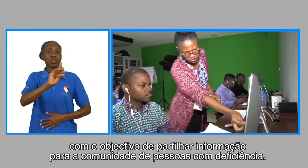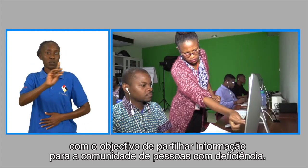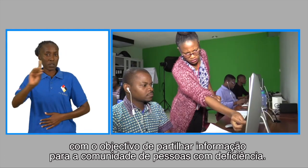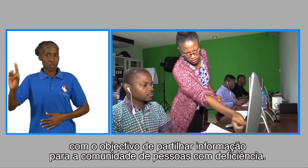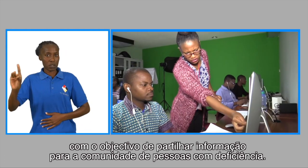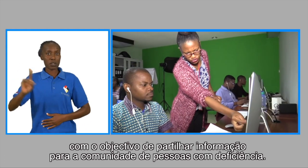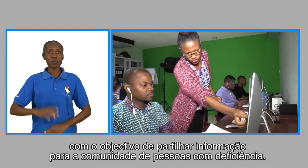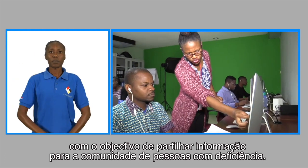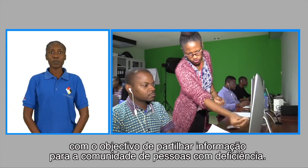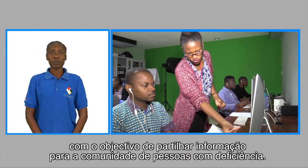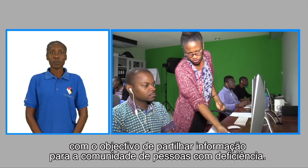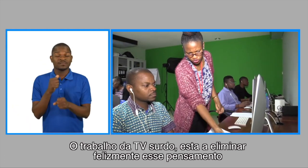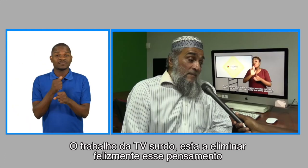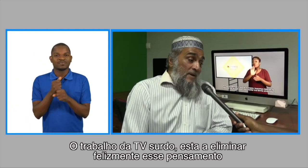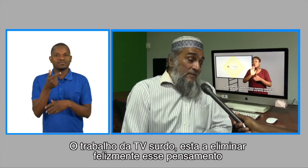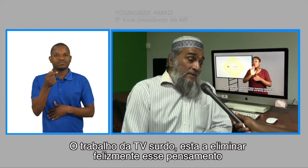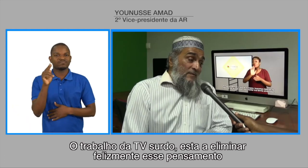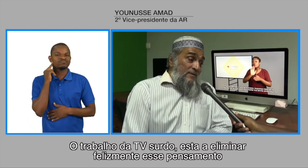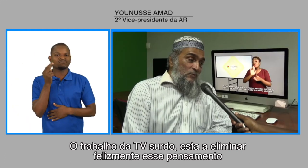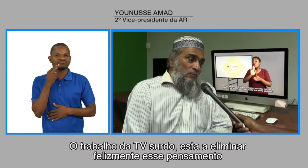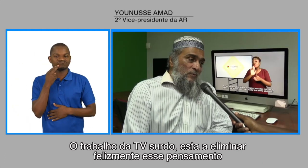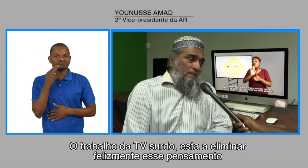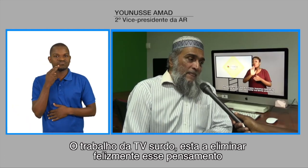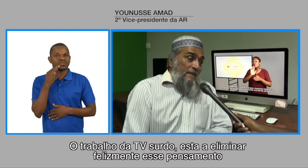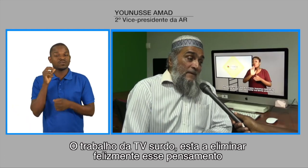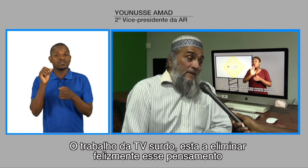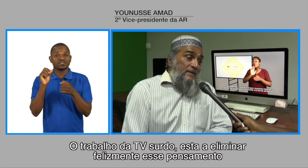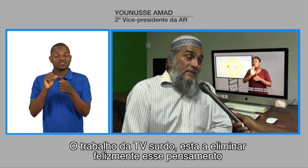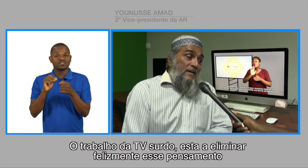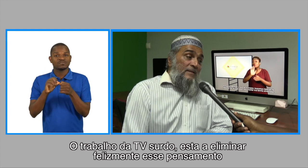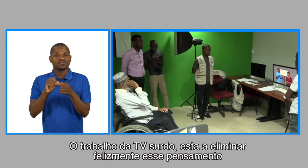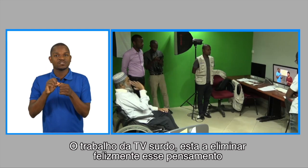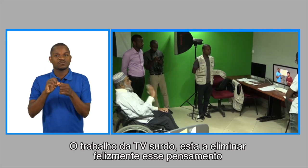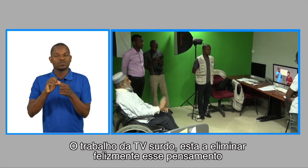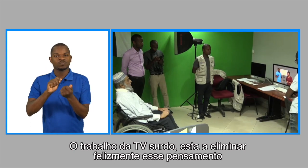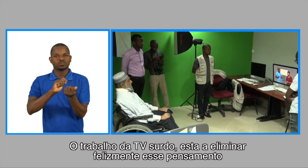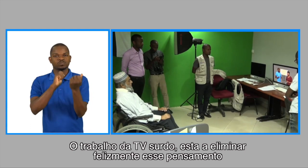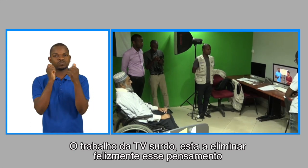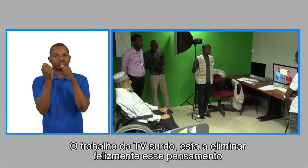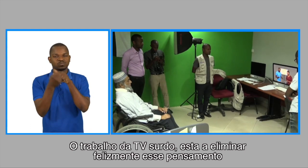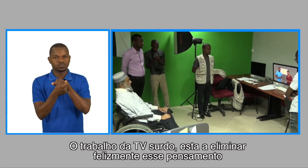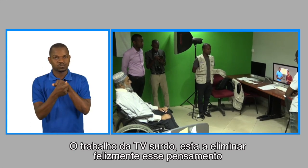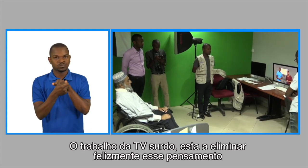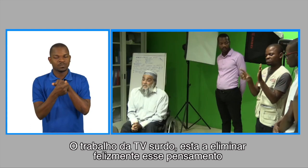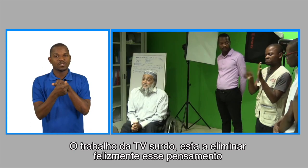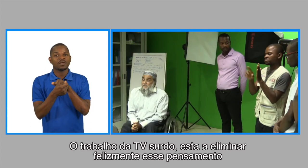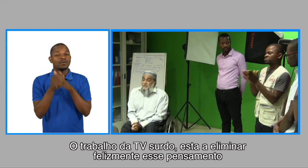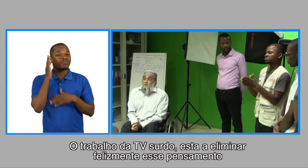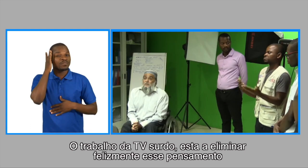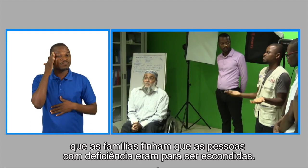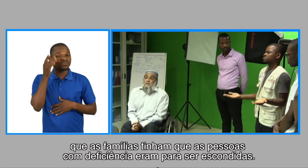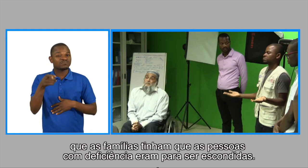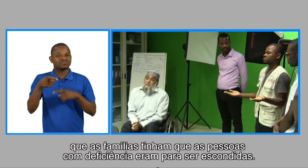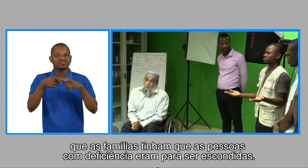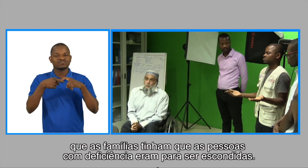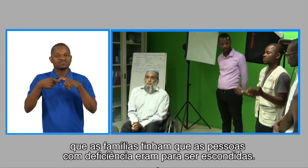de pessoas com deficiência. O trabalho da TV Surdo está a eliminar felizmente este